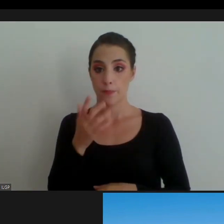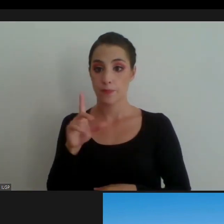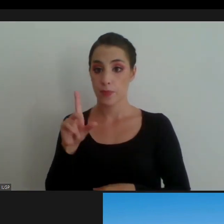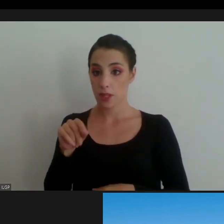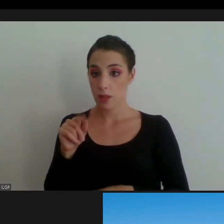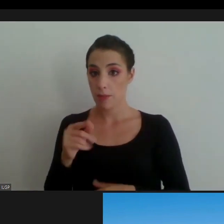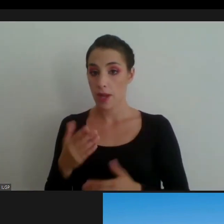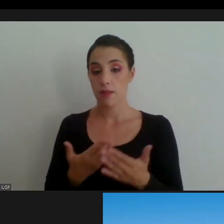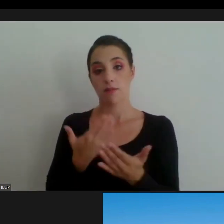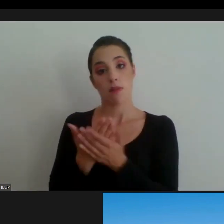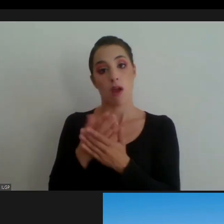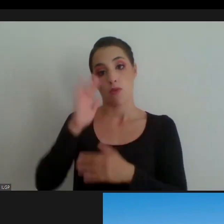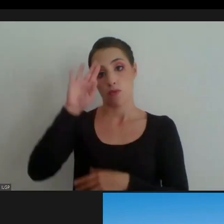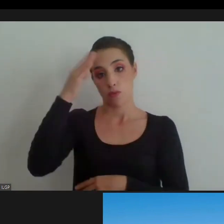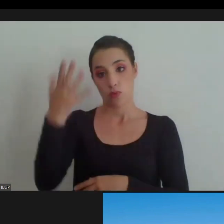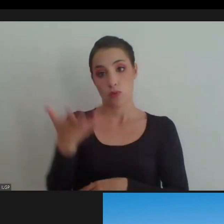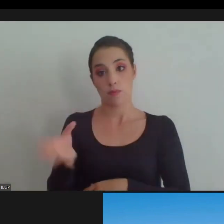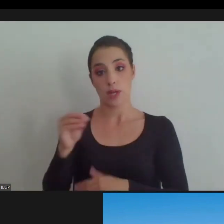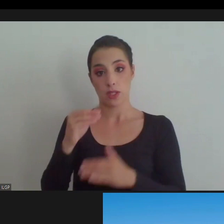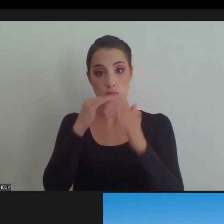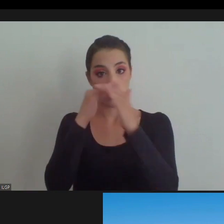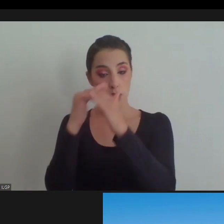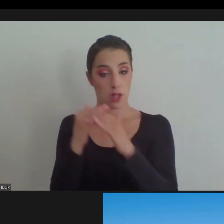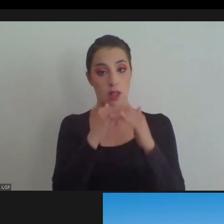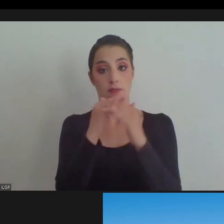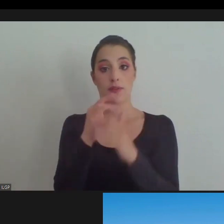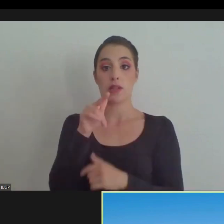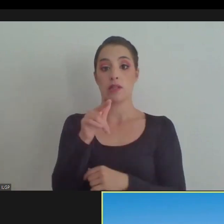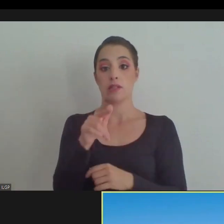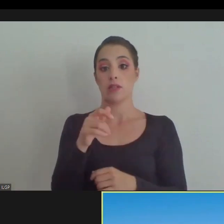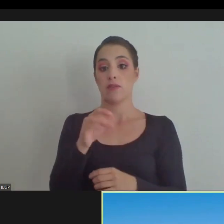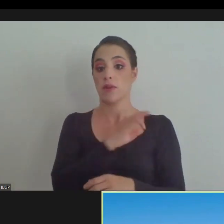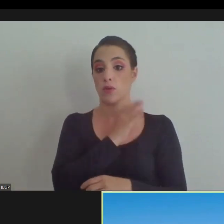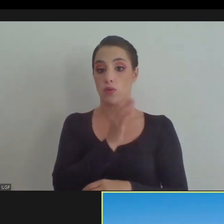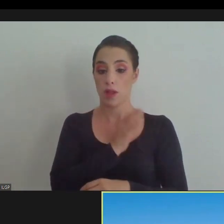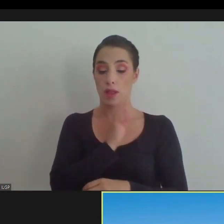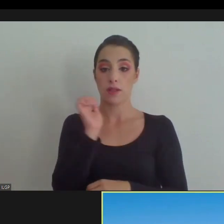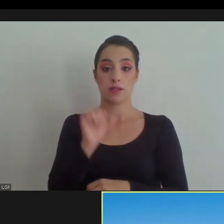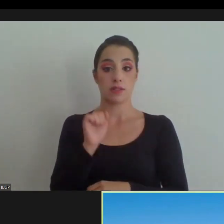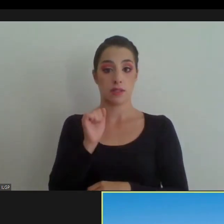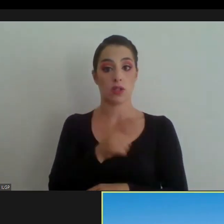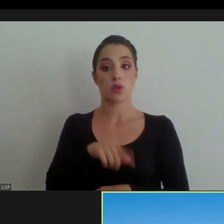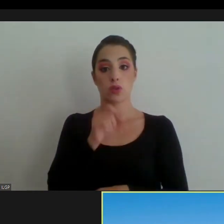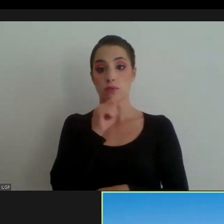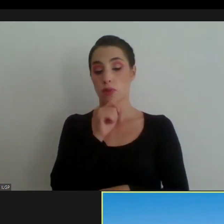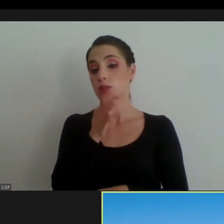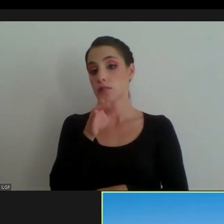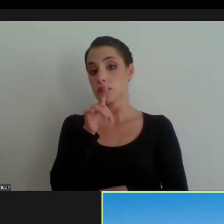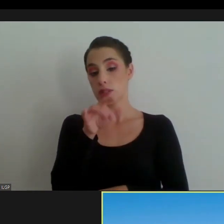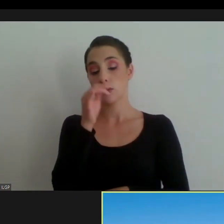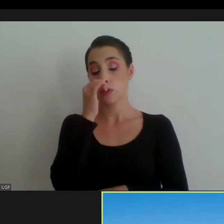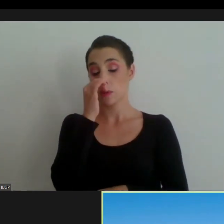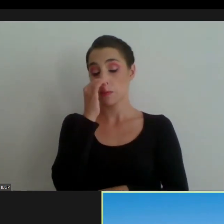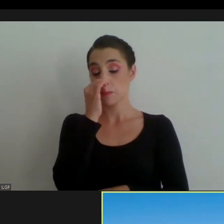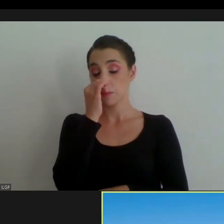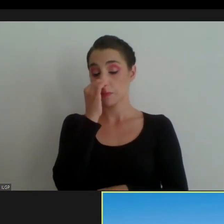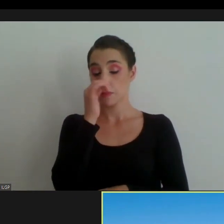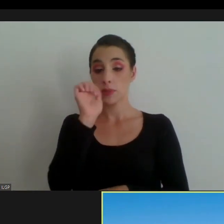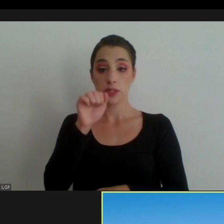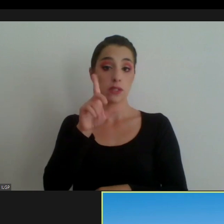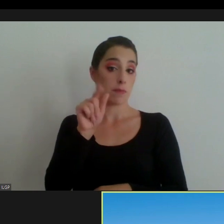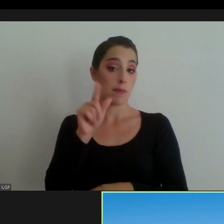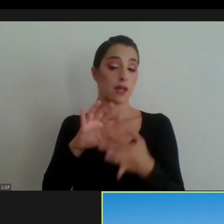também dar um futuro mais sustentável à própria faculdade. Podemos dizer aqui também, do ponto de vista de